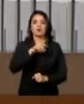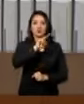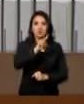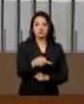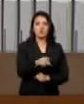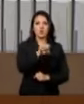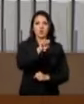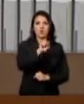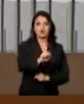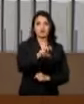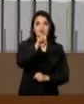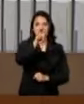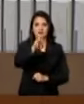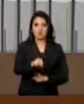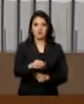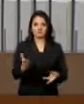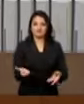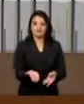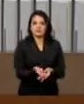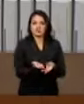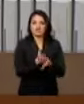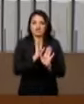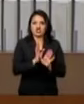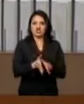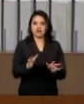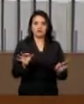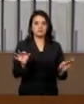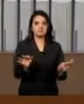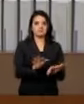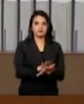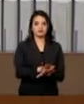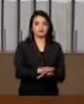2.850 feitos. Primeira turma,